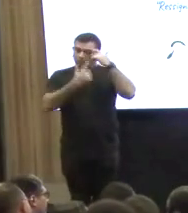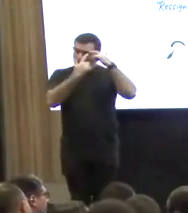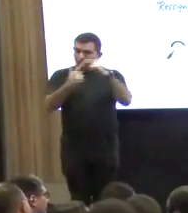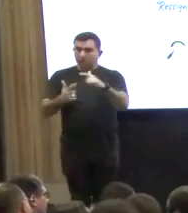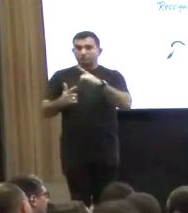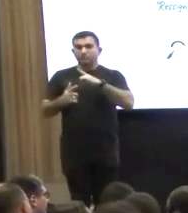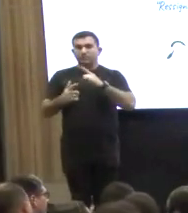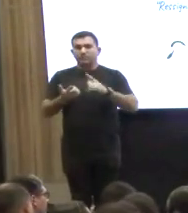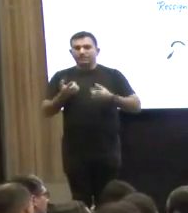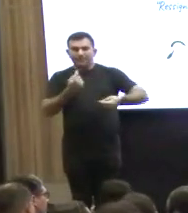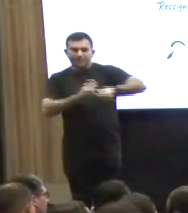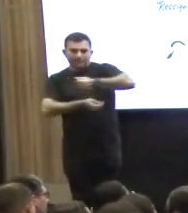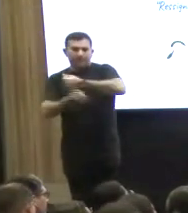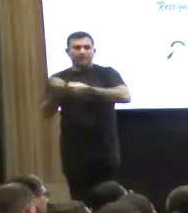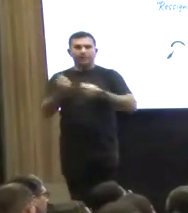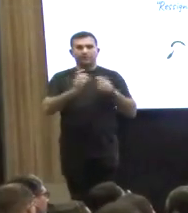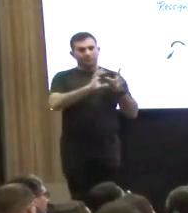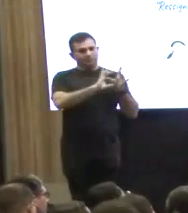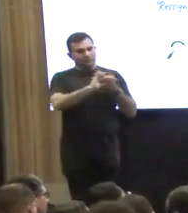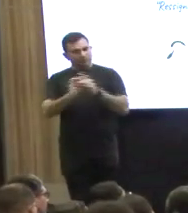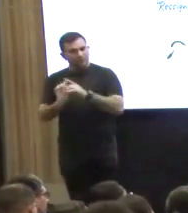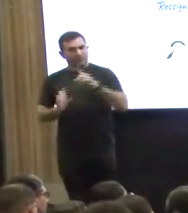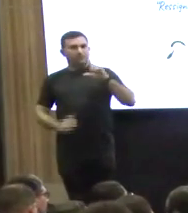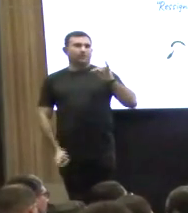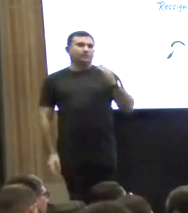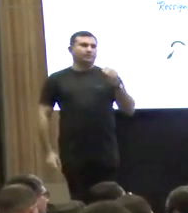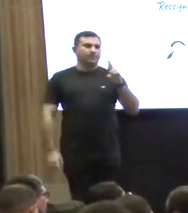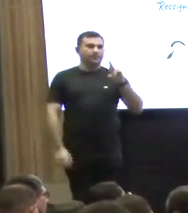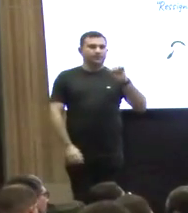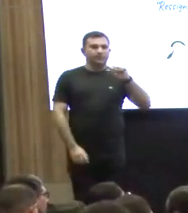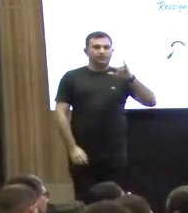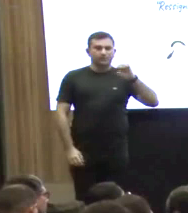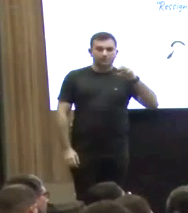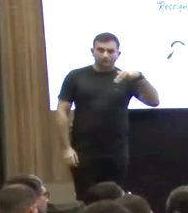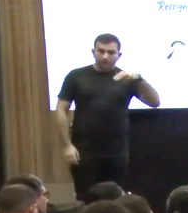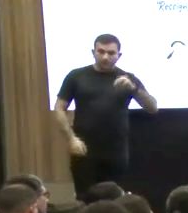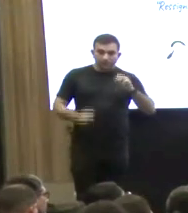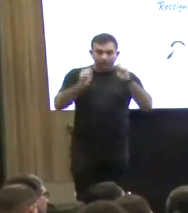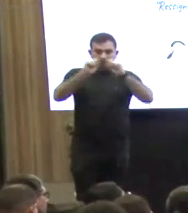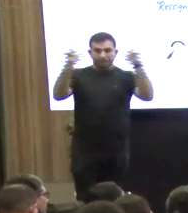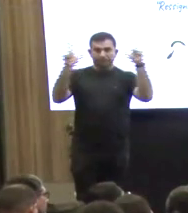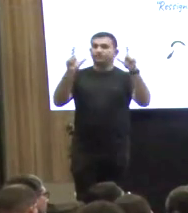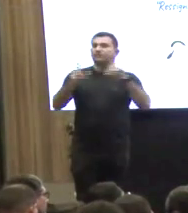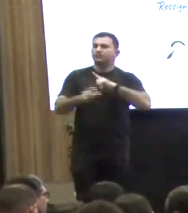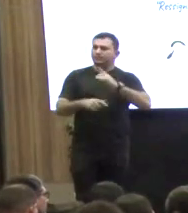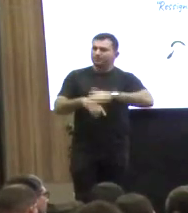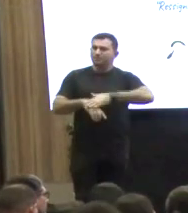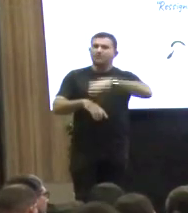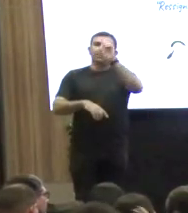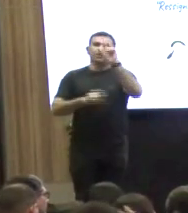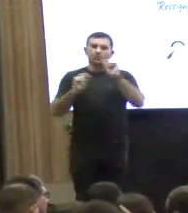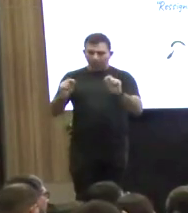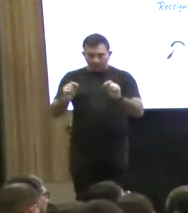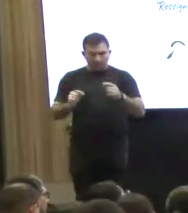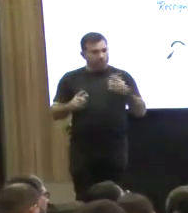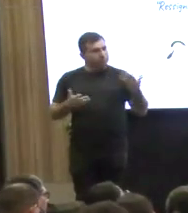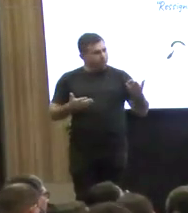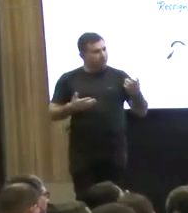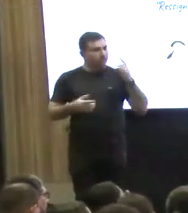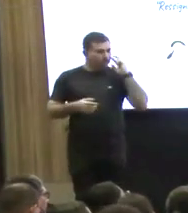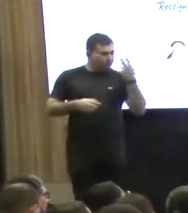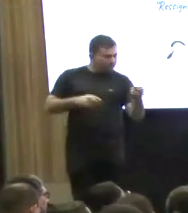do neoliberalismo, tudo isso que a gente pode olhar como algo muito fascinante, que é o contexto da construção das diferenças